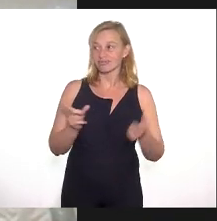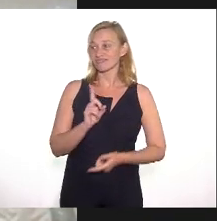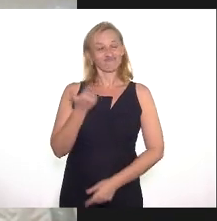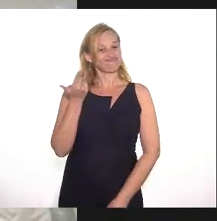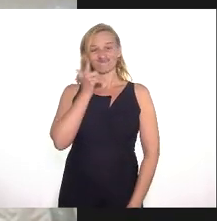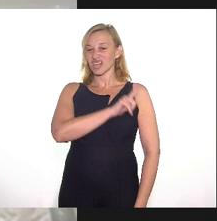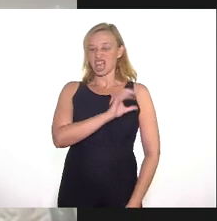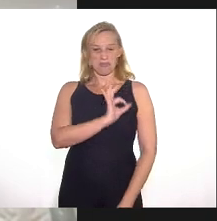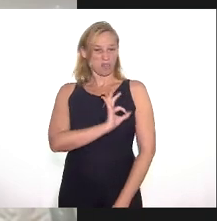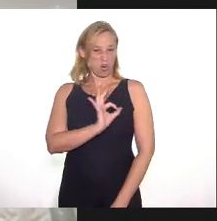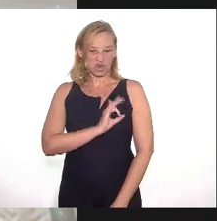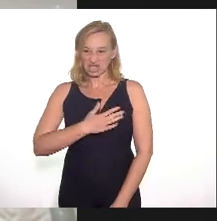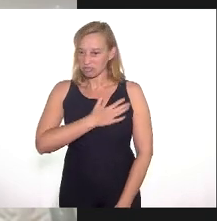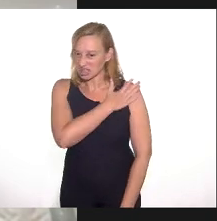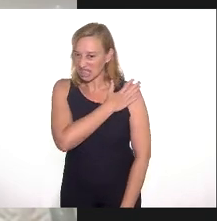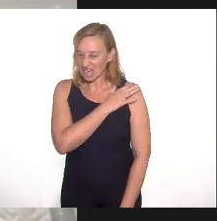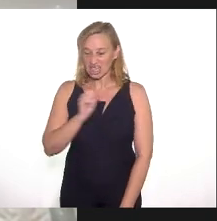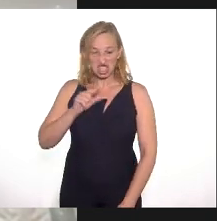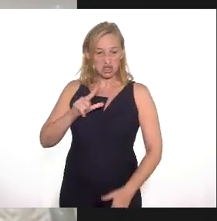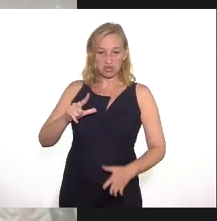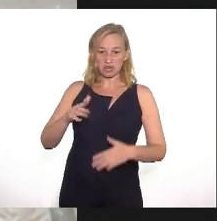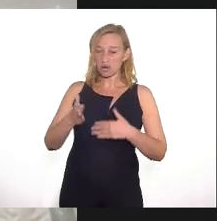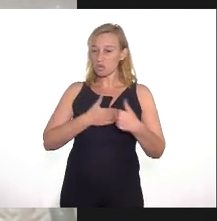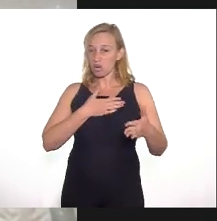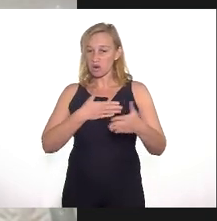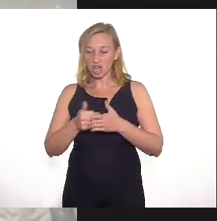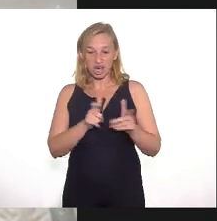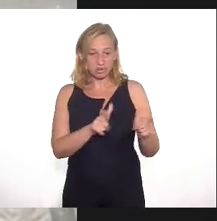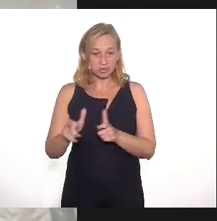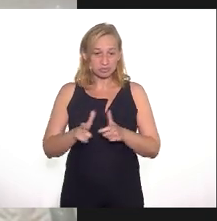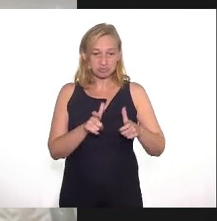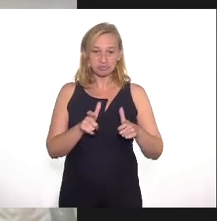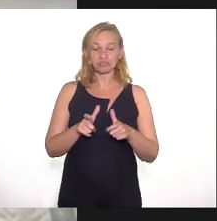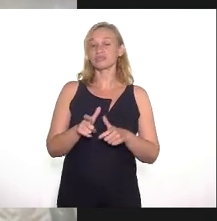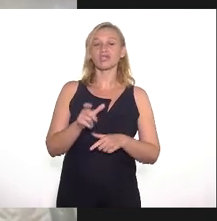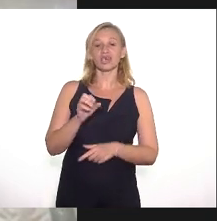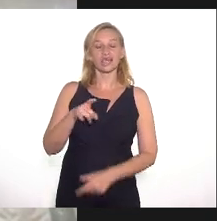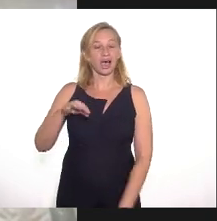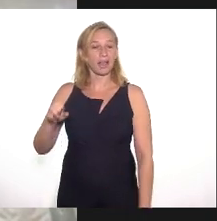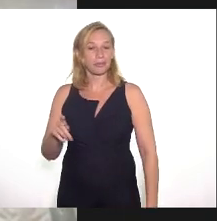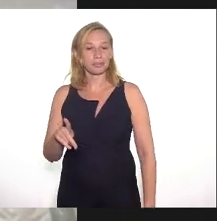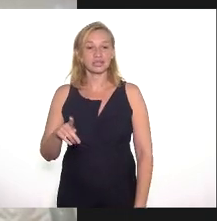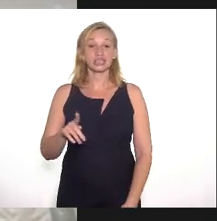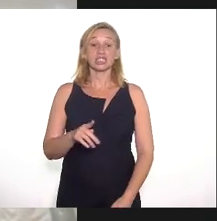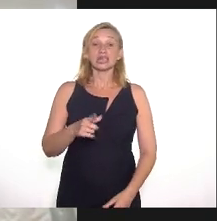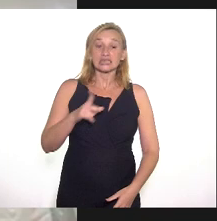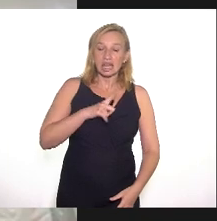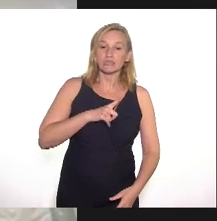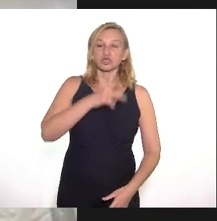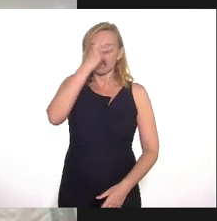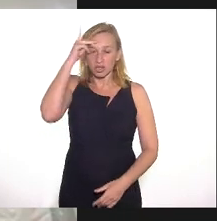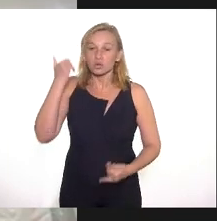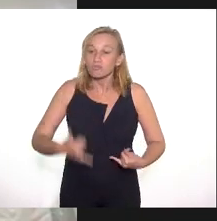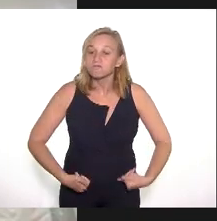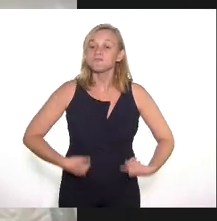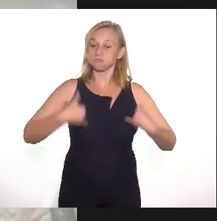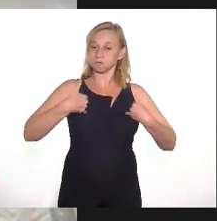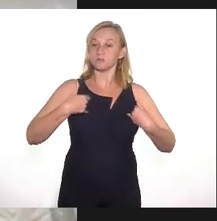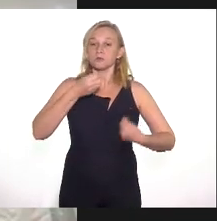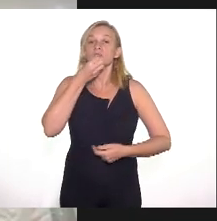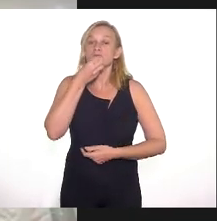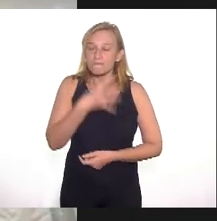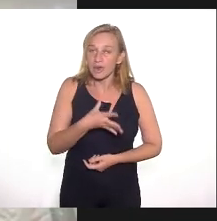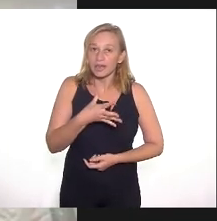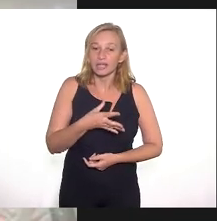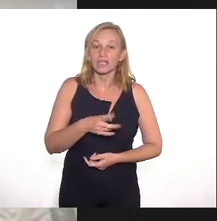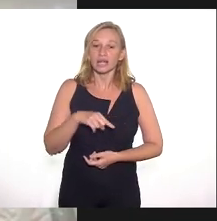Polícia Militar, na Polícia Civil, no CEAP, no DEGASE, nas guardas municipais, nós temos pessoas honradas, pessoas de bem, que